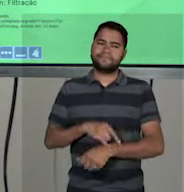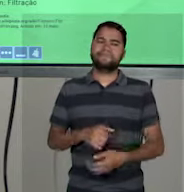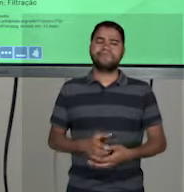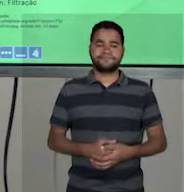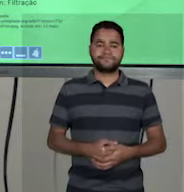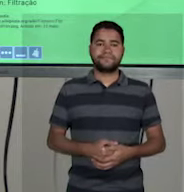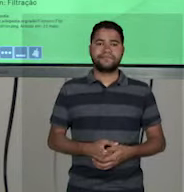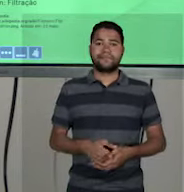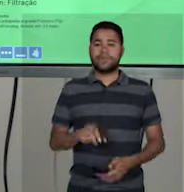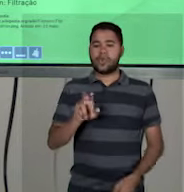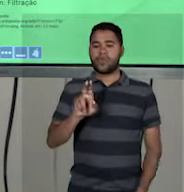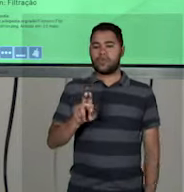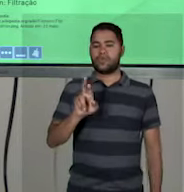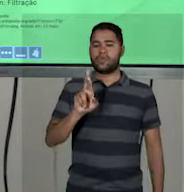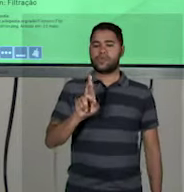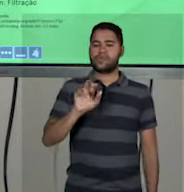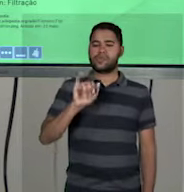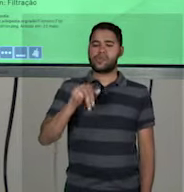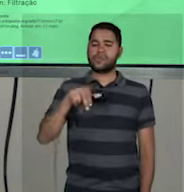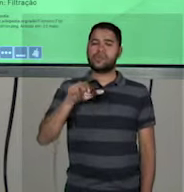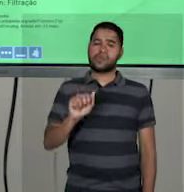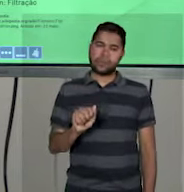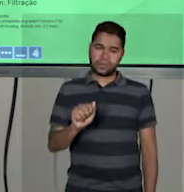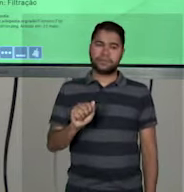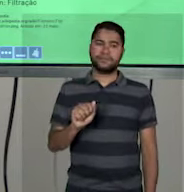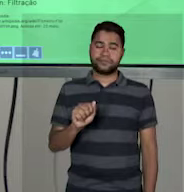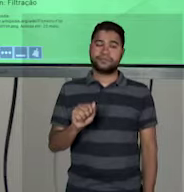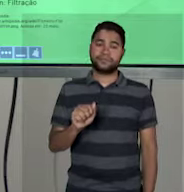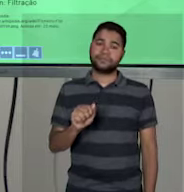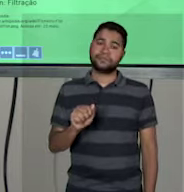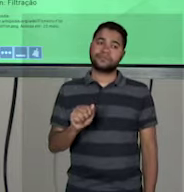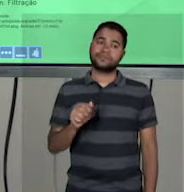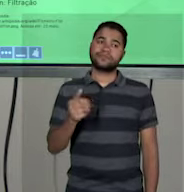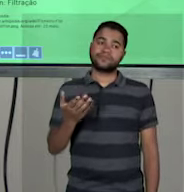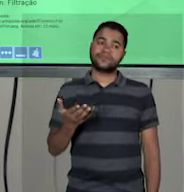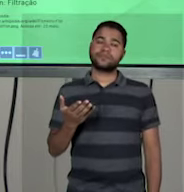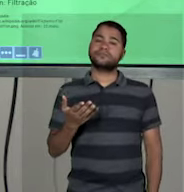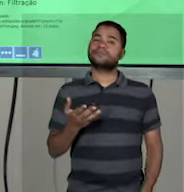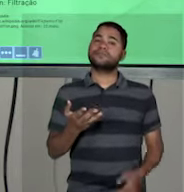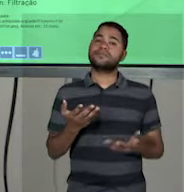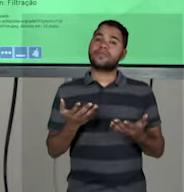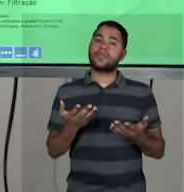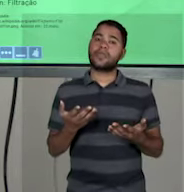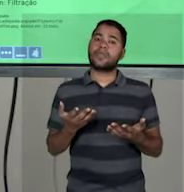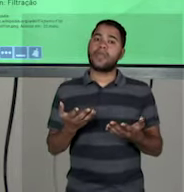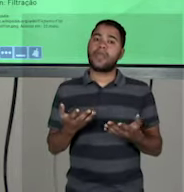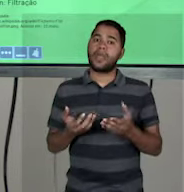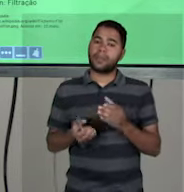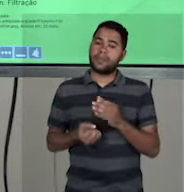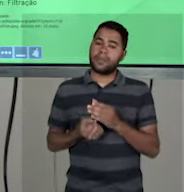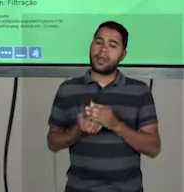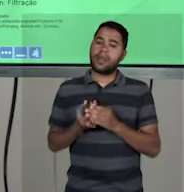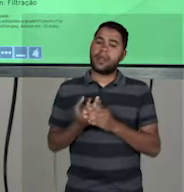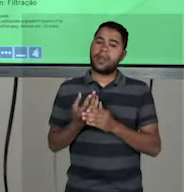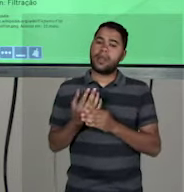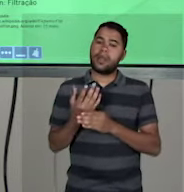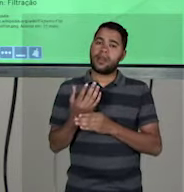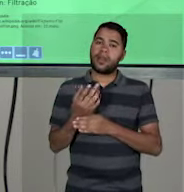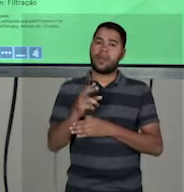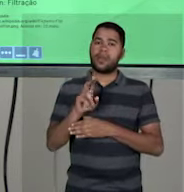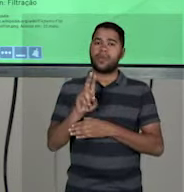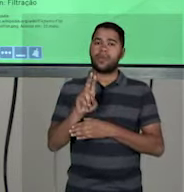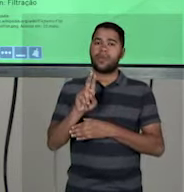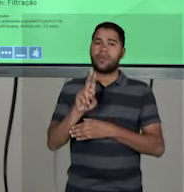Então, a urina, né, o filtrado glomerular, consiste nessa formação de